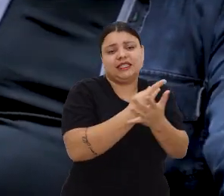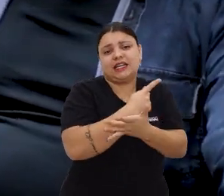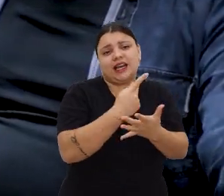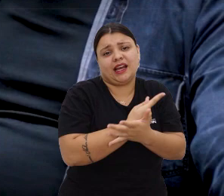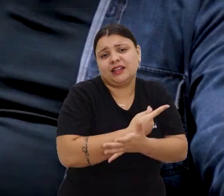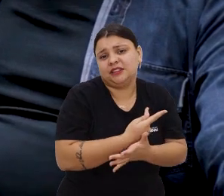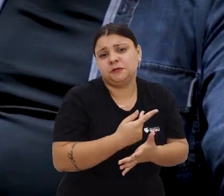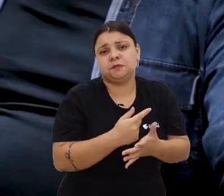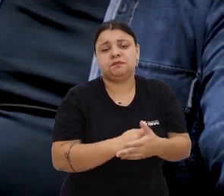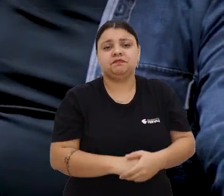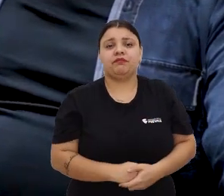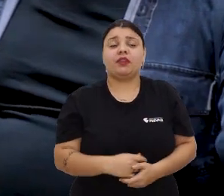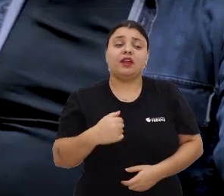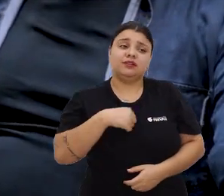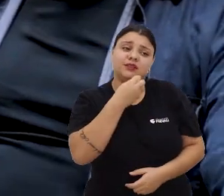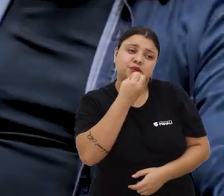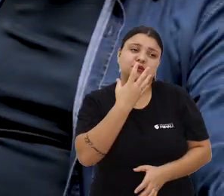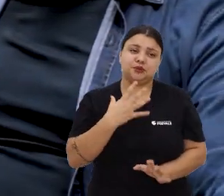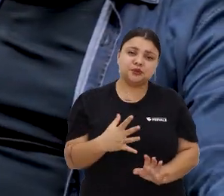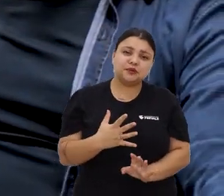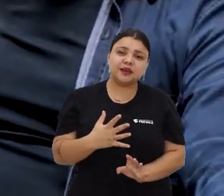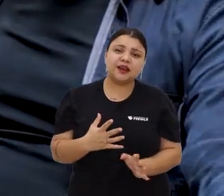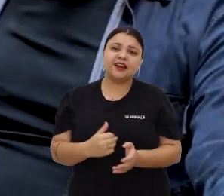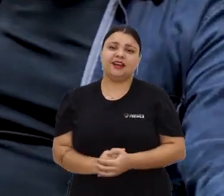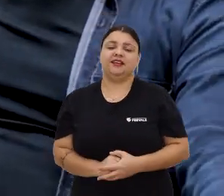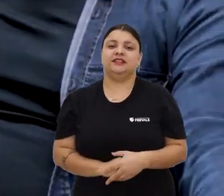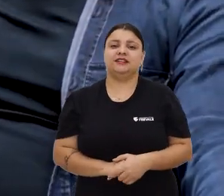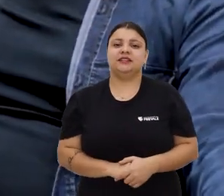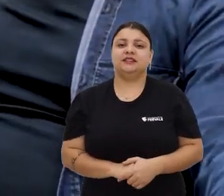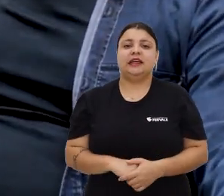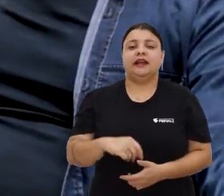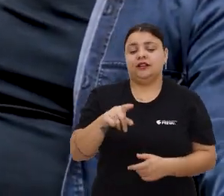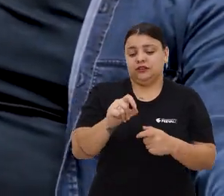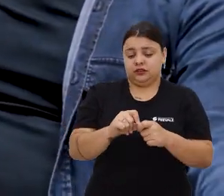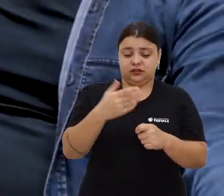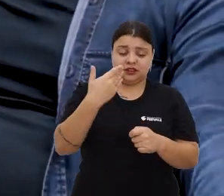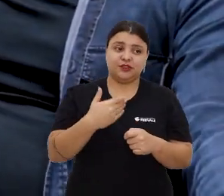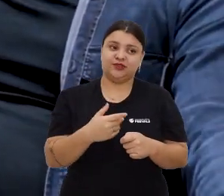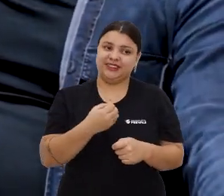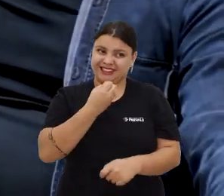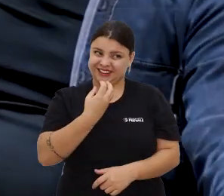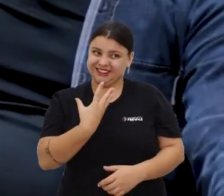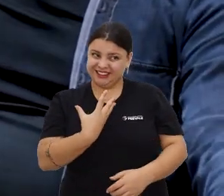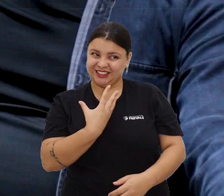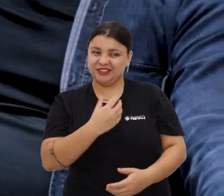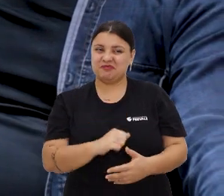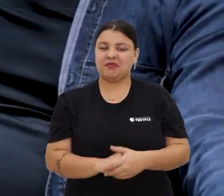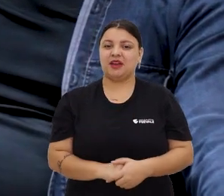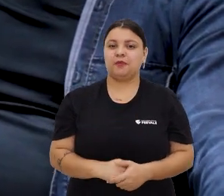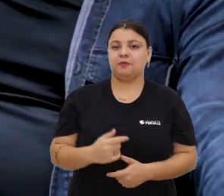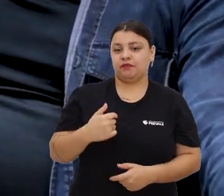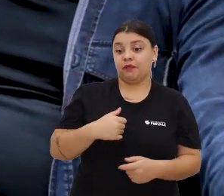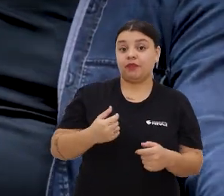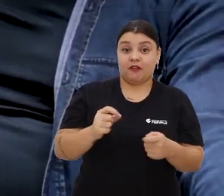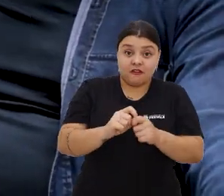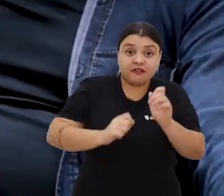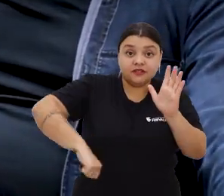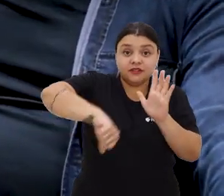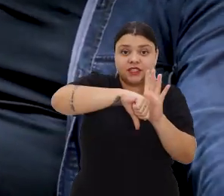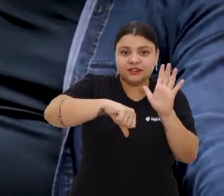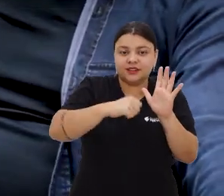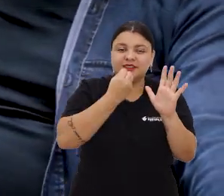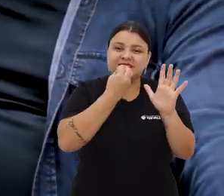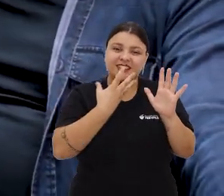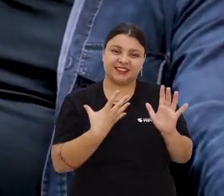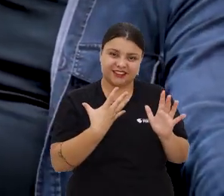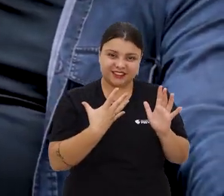errado. E daí tá tudo bem contigo, que fez... Que cometeu o que crime. cometeu o crime, e a E a